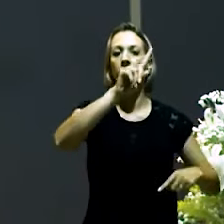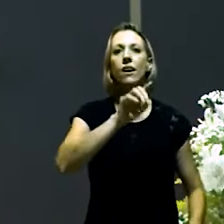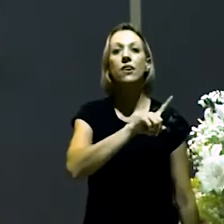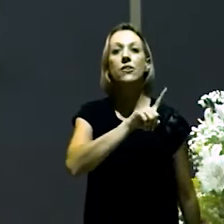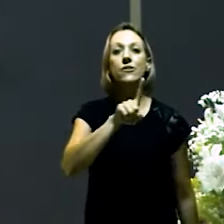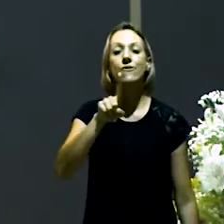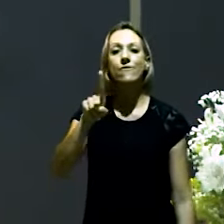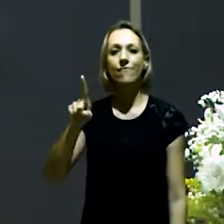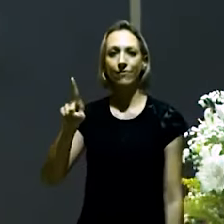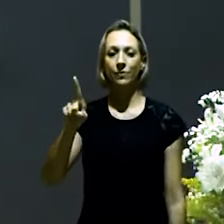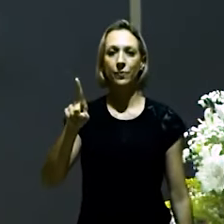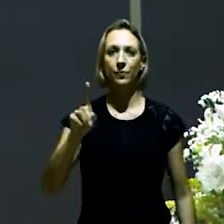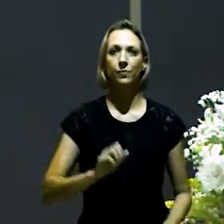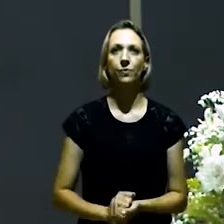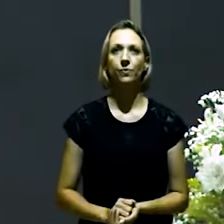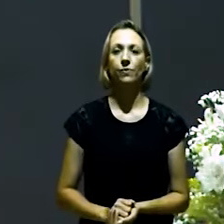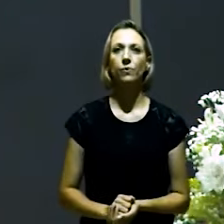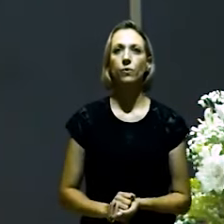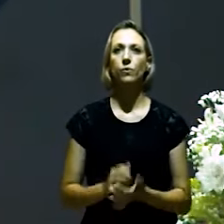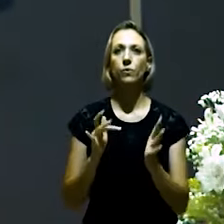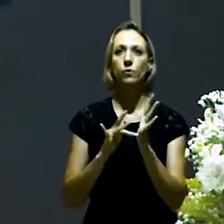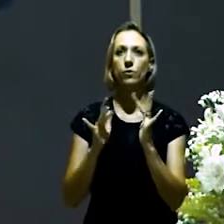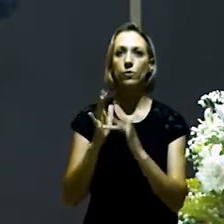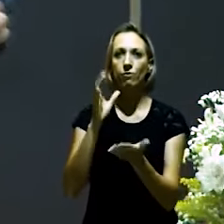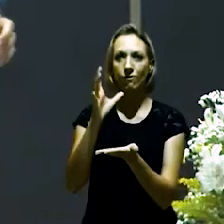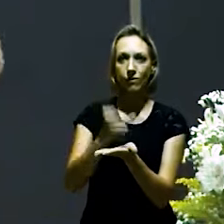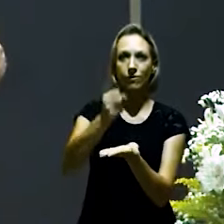Você agora é recompensa dEle.